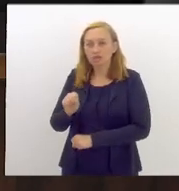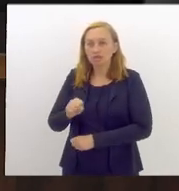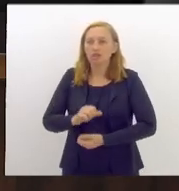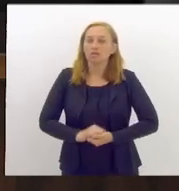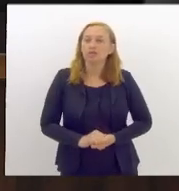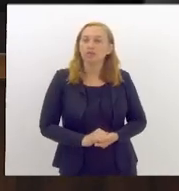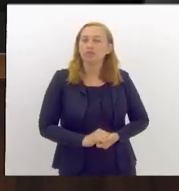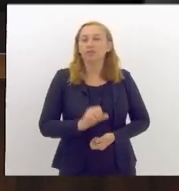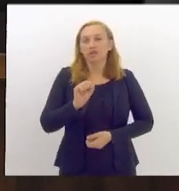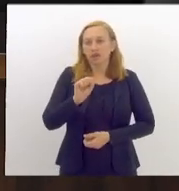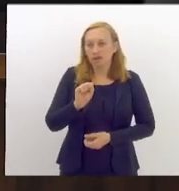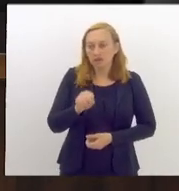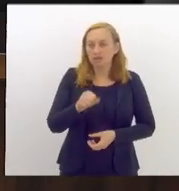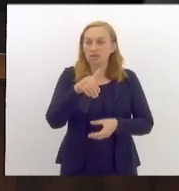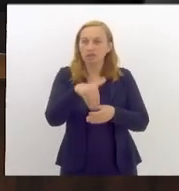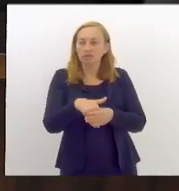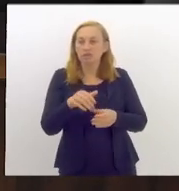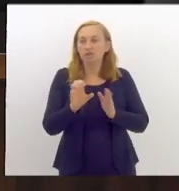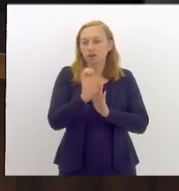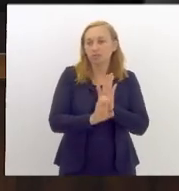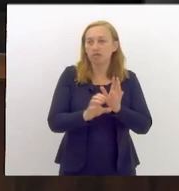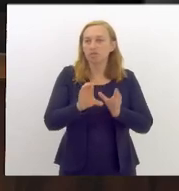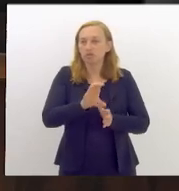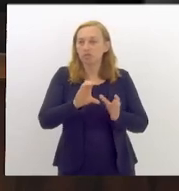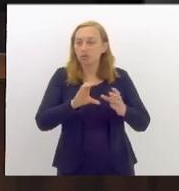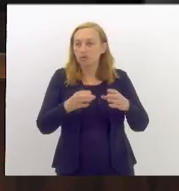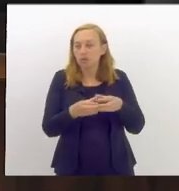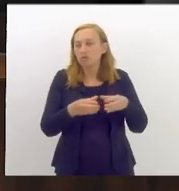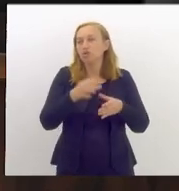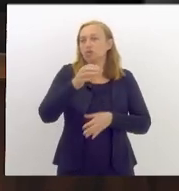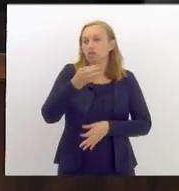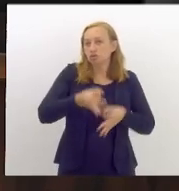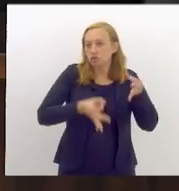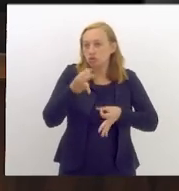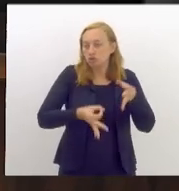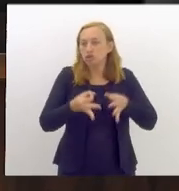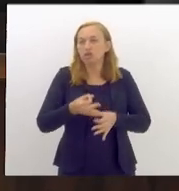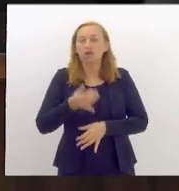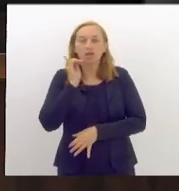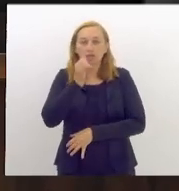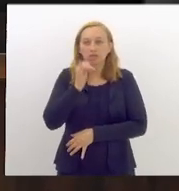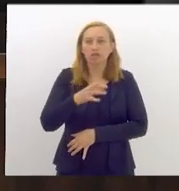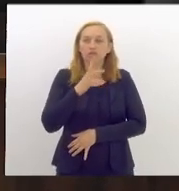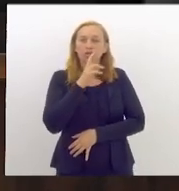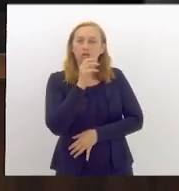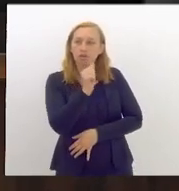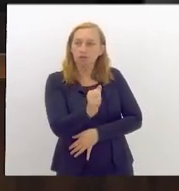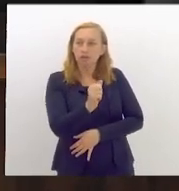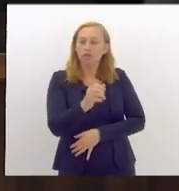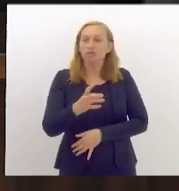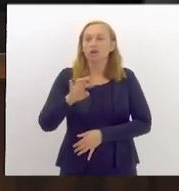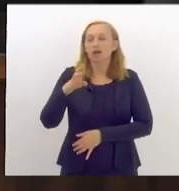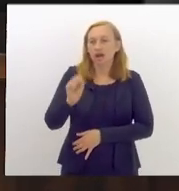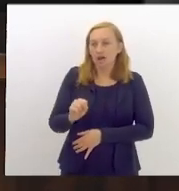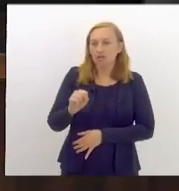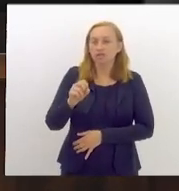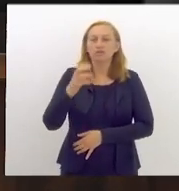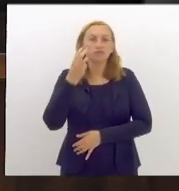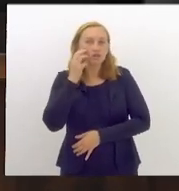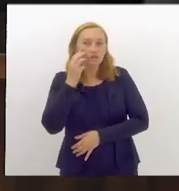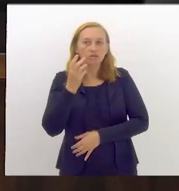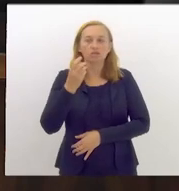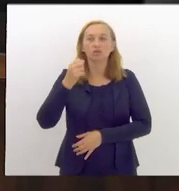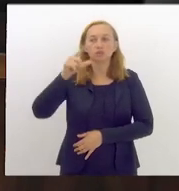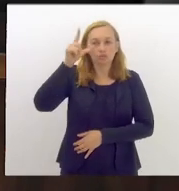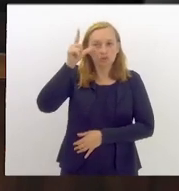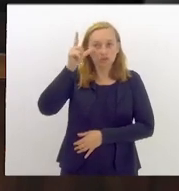favorável e favorável com a emenda da comissão de condição de Justiça relatores deputados Rodrigo Amorim Carlos Ceasa Valdete Carneiro